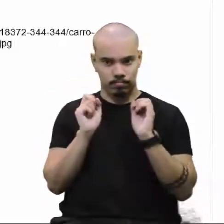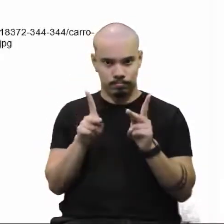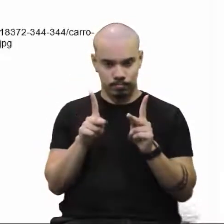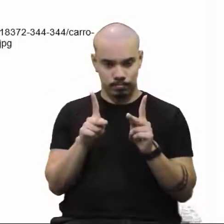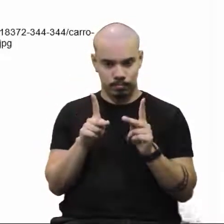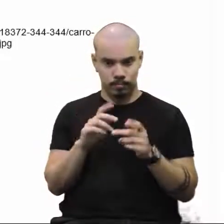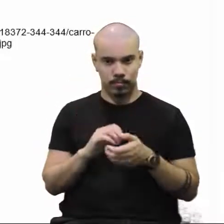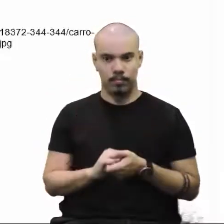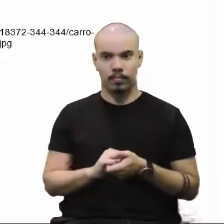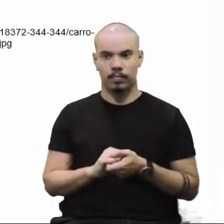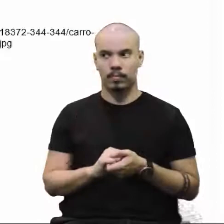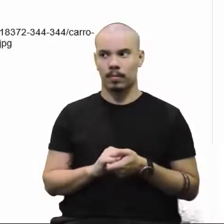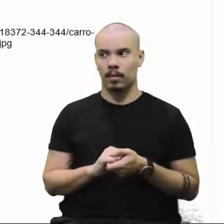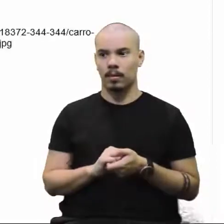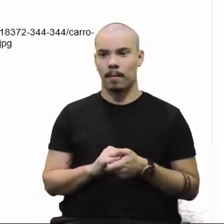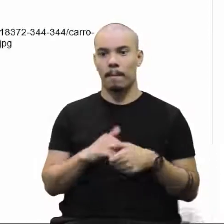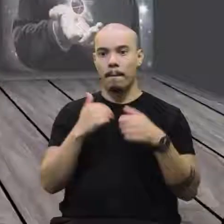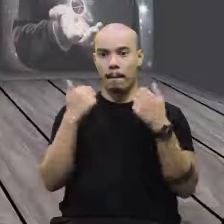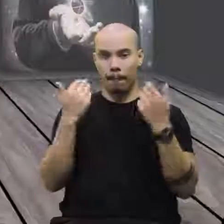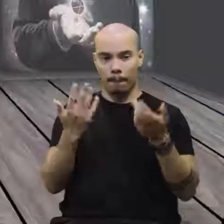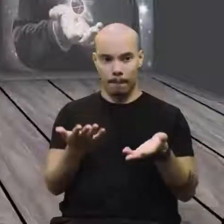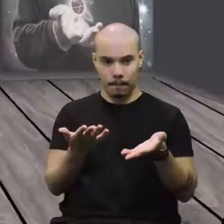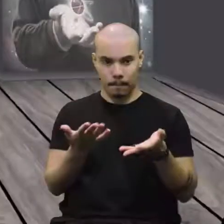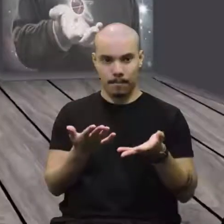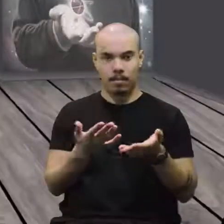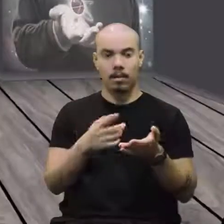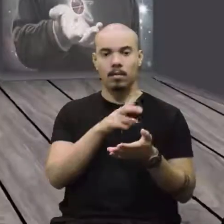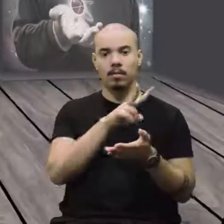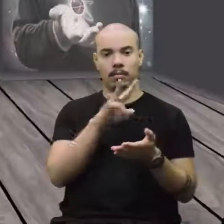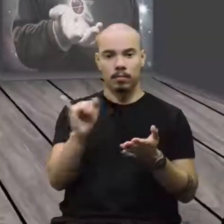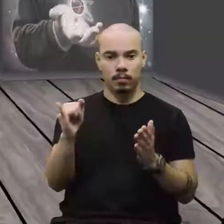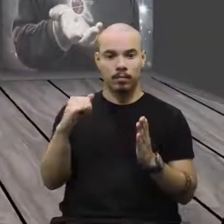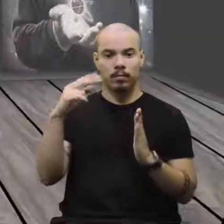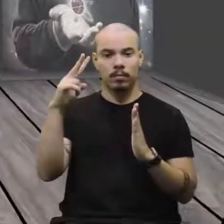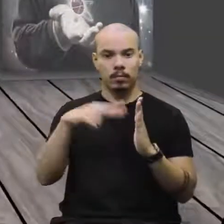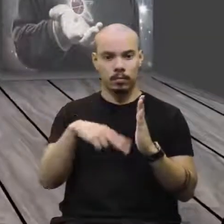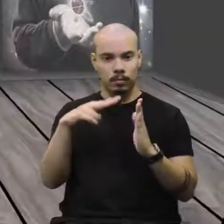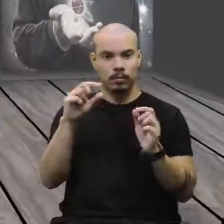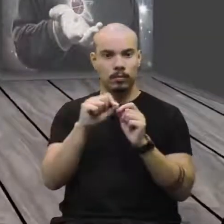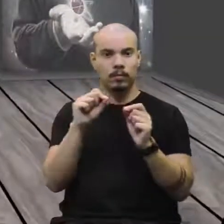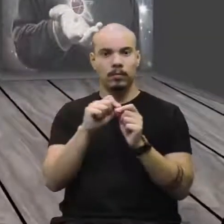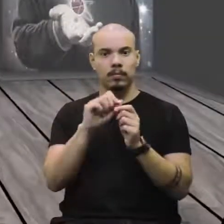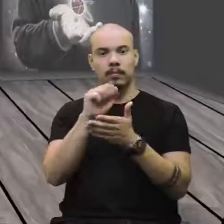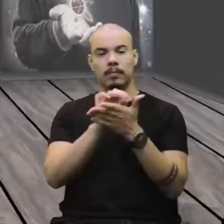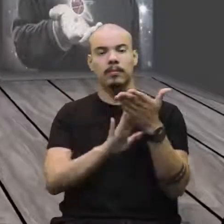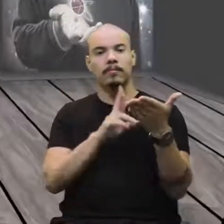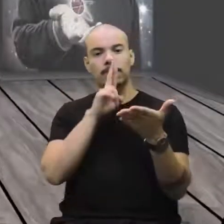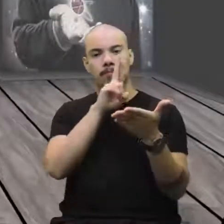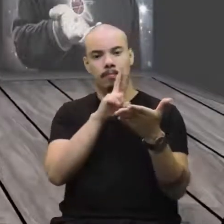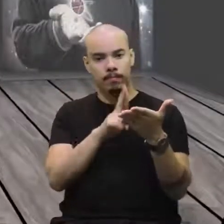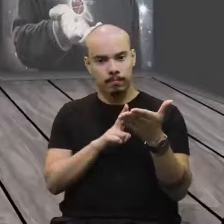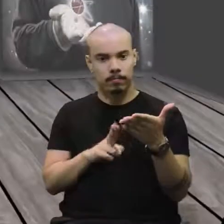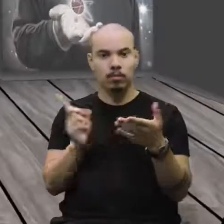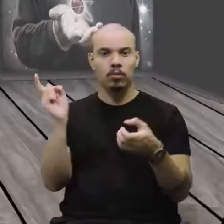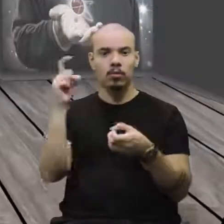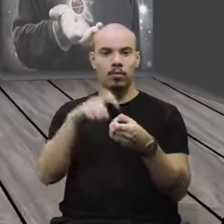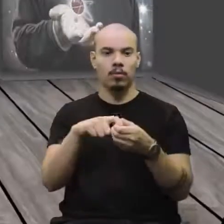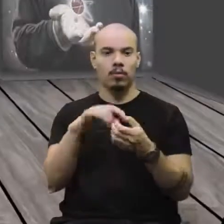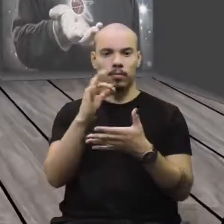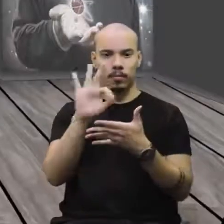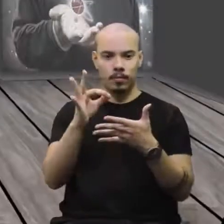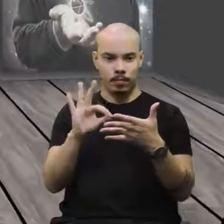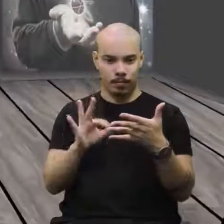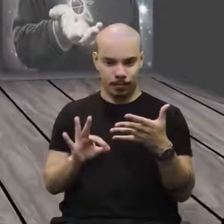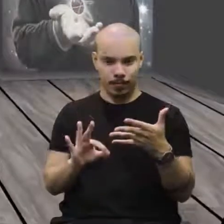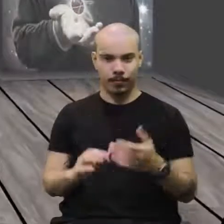Então, pessoal, vão lá, deem uma olhada, façam as atividades com calma, bem certinho. Já já nós voltamos com as correções.